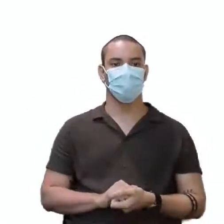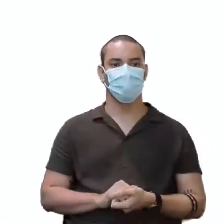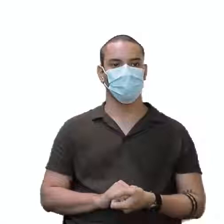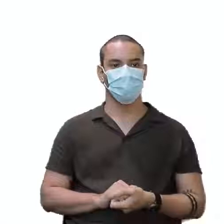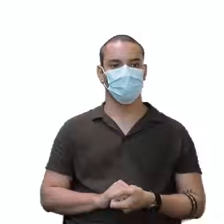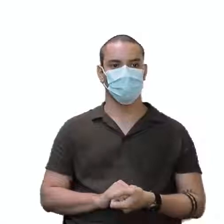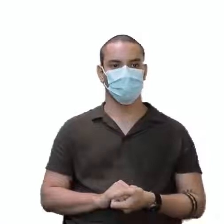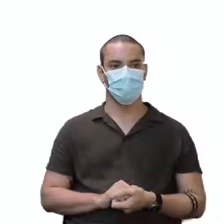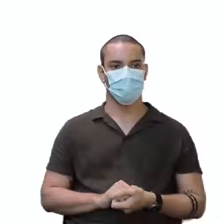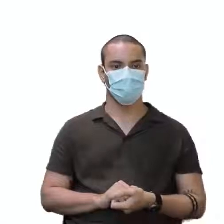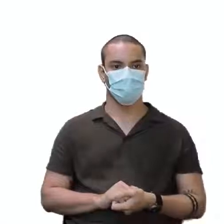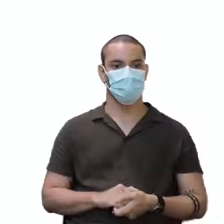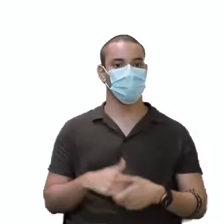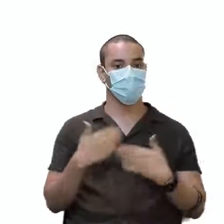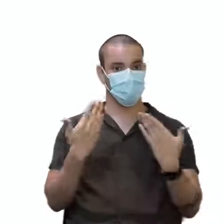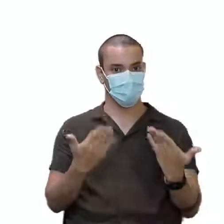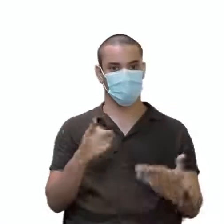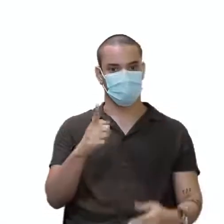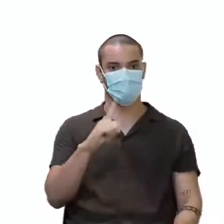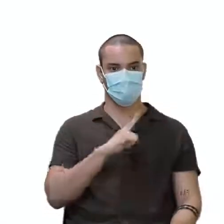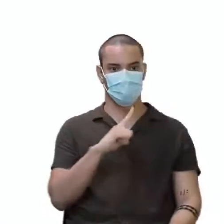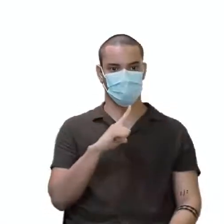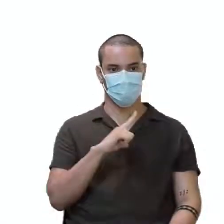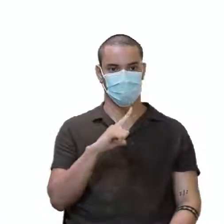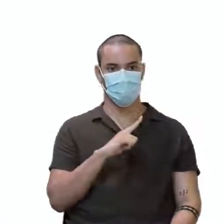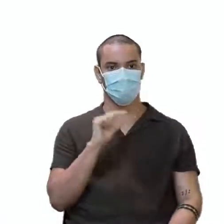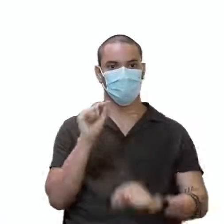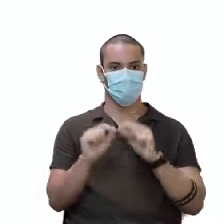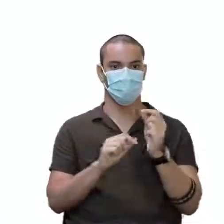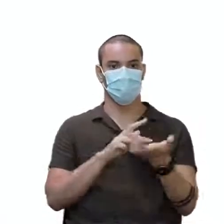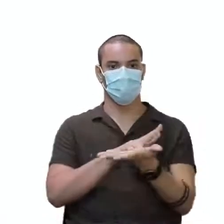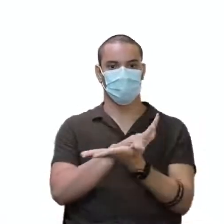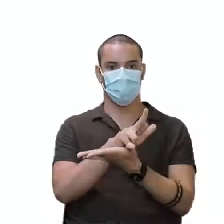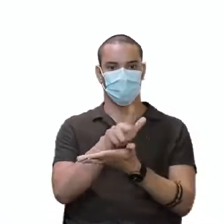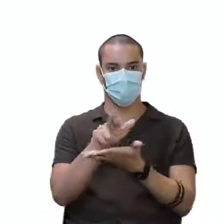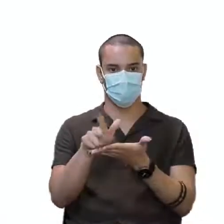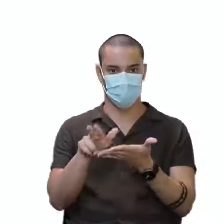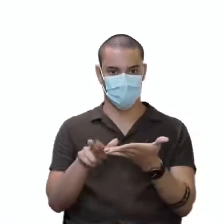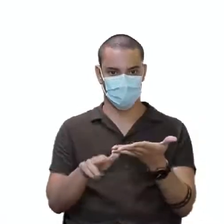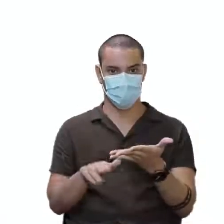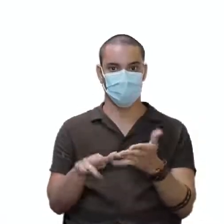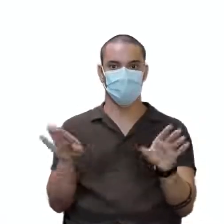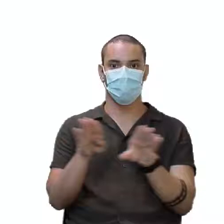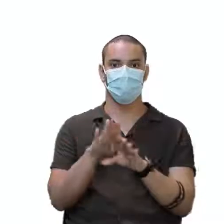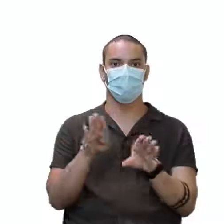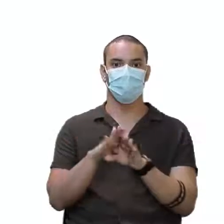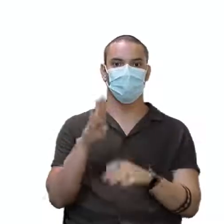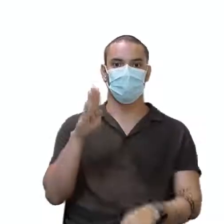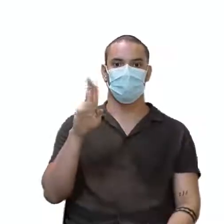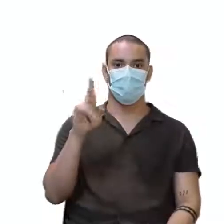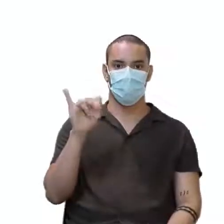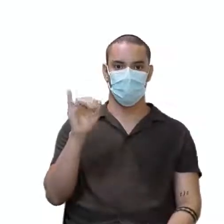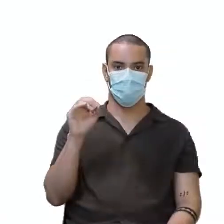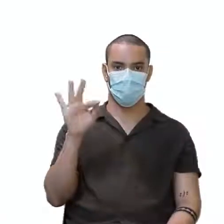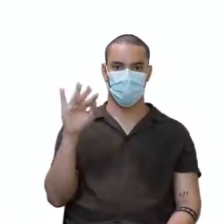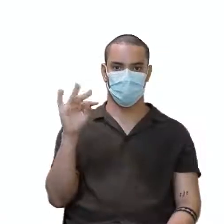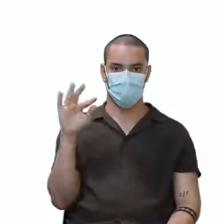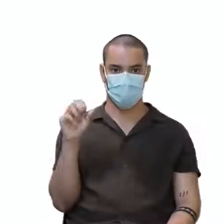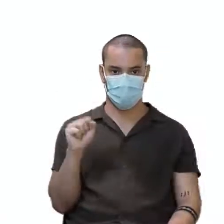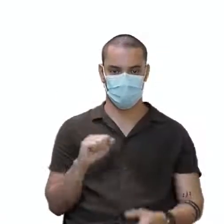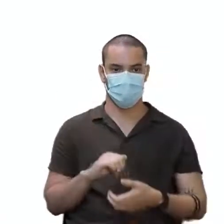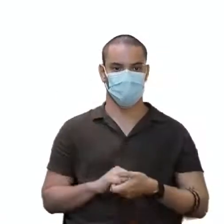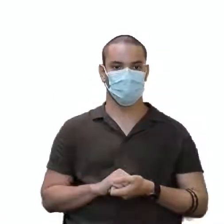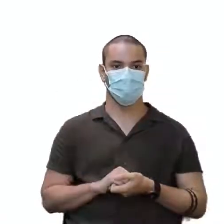fazendo isso, tá? E aqui você tem várias vegetações, as briófitas, os